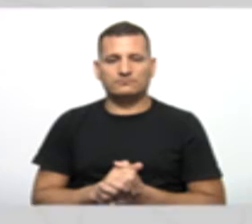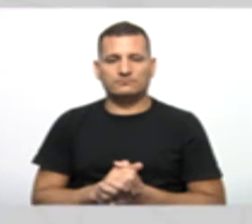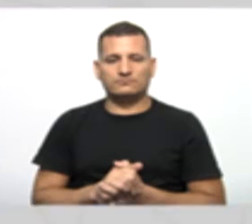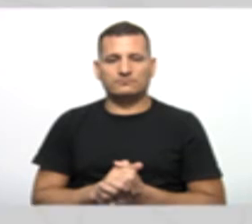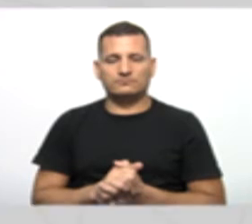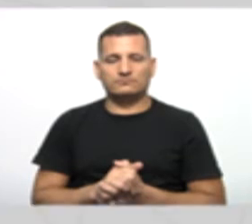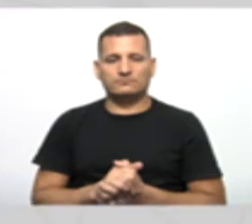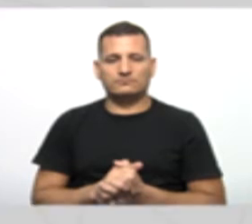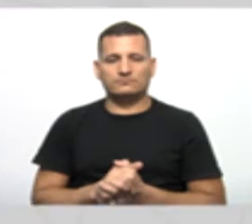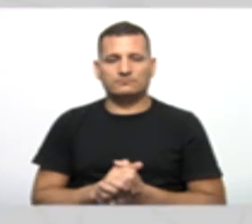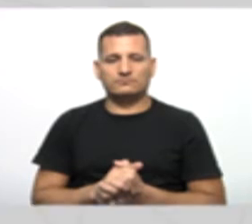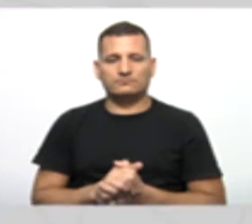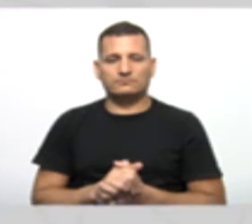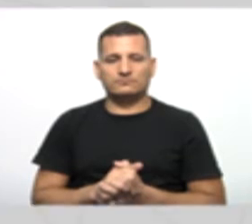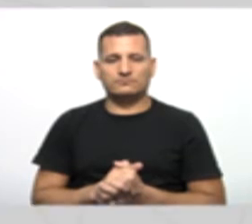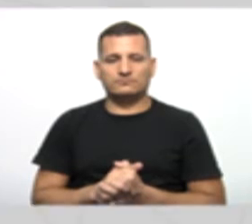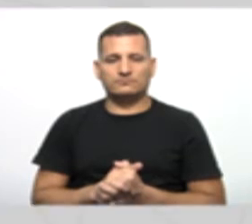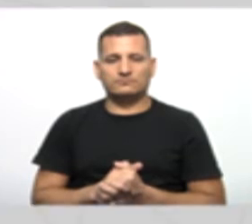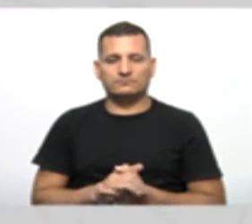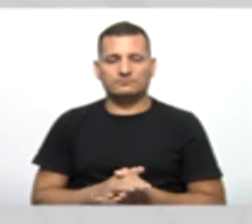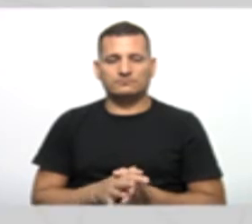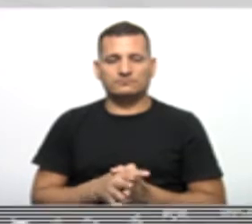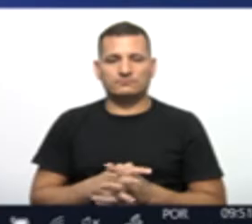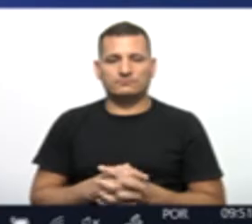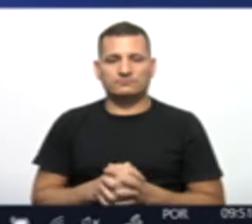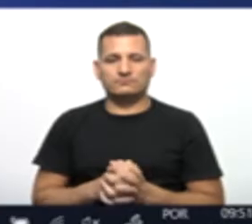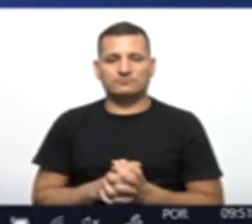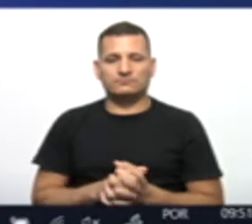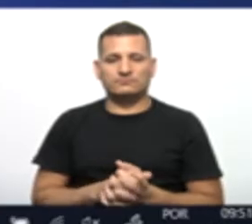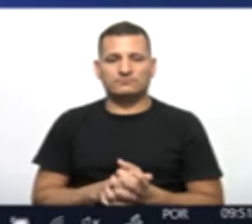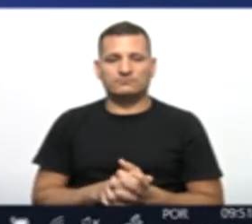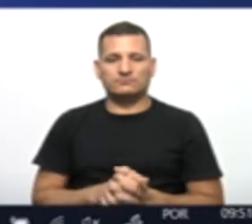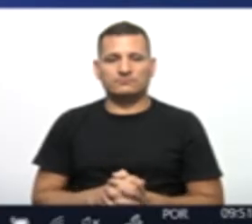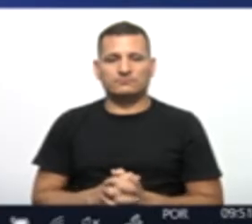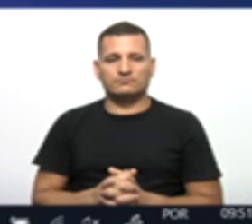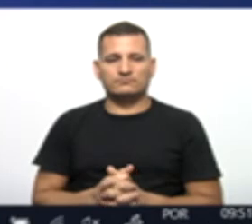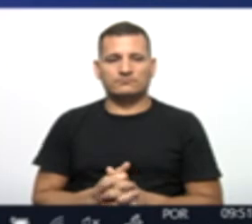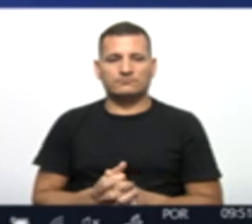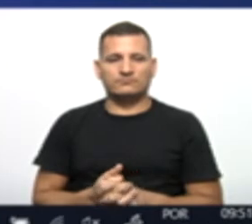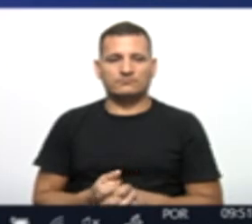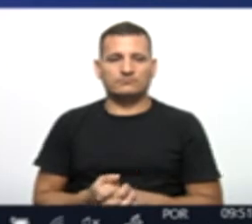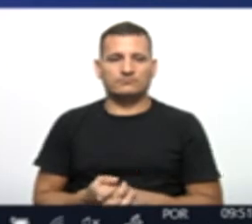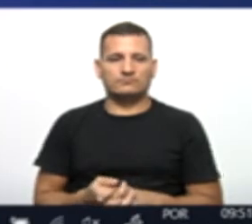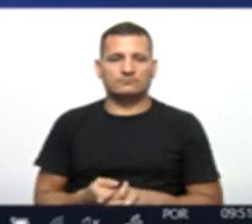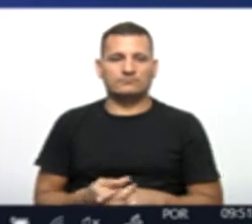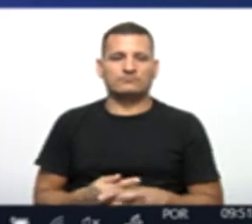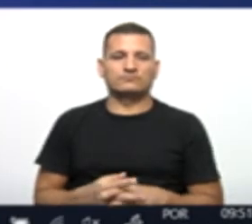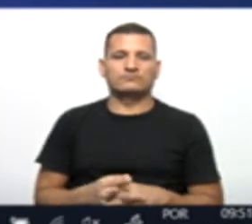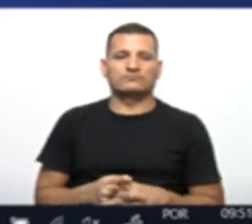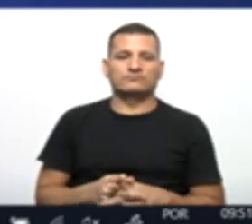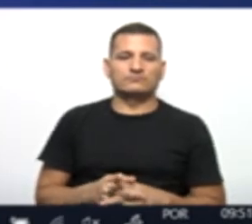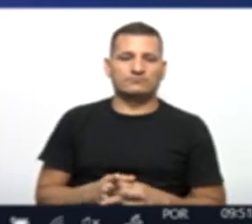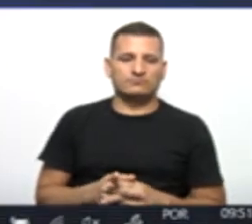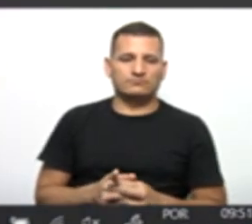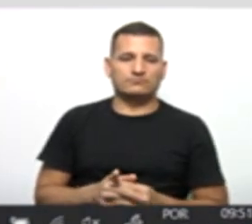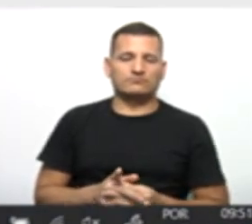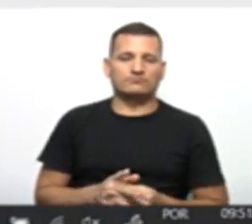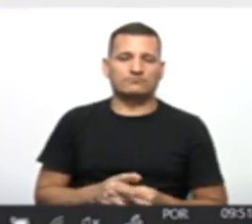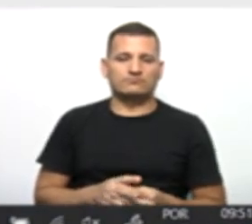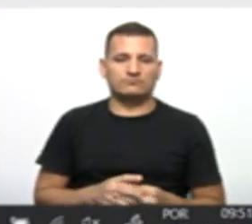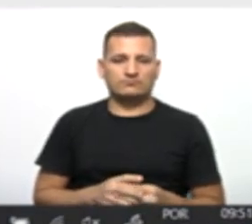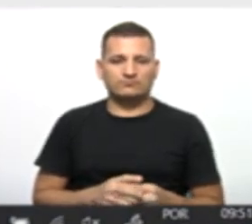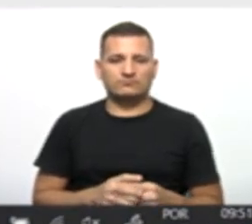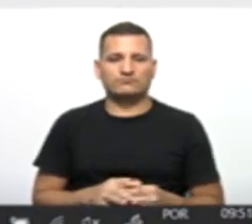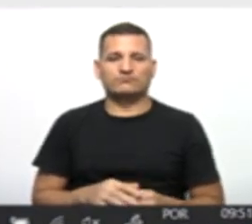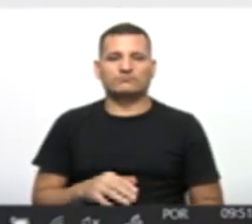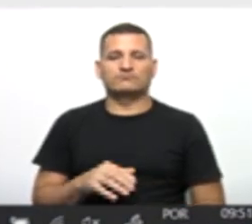Deixa eu voltar aqui, só um segundinho. Ok. Você dá 2 cliques aqui no Workbench e ele